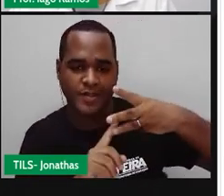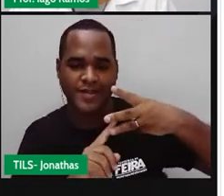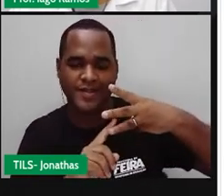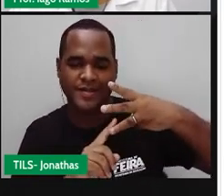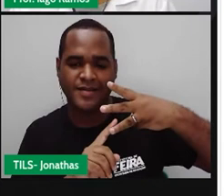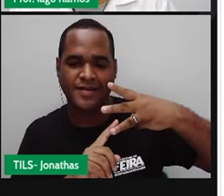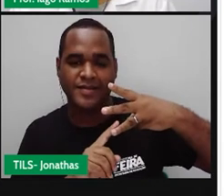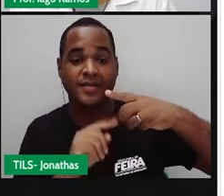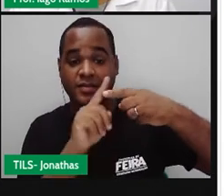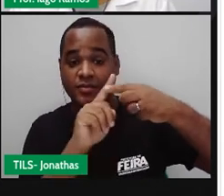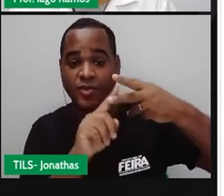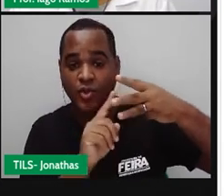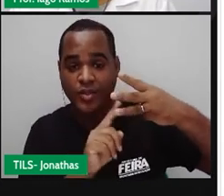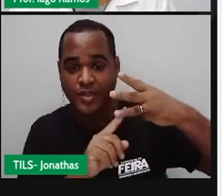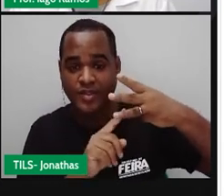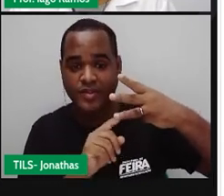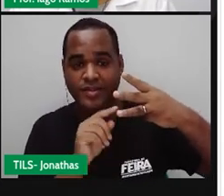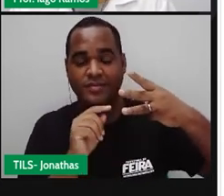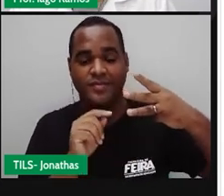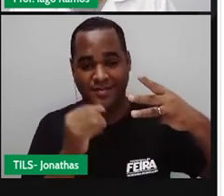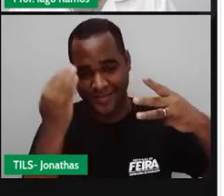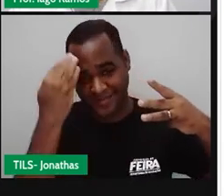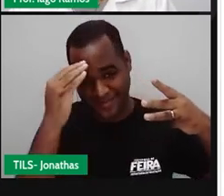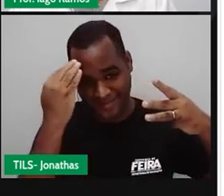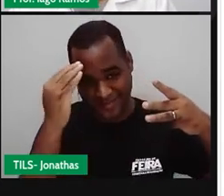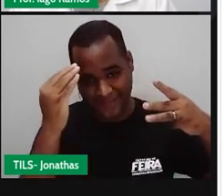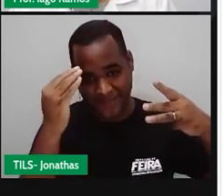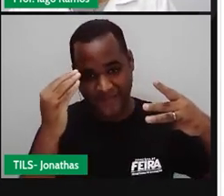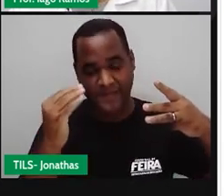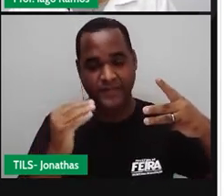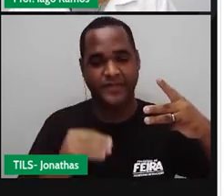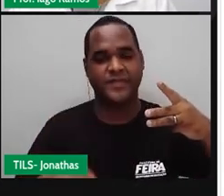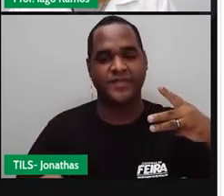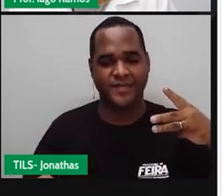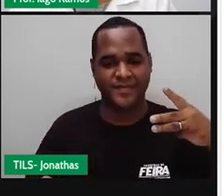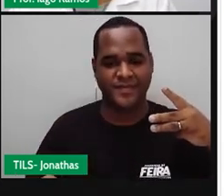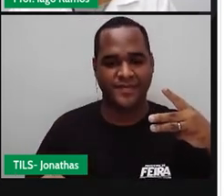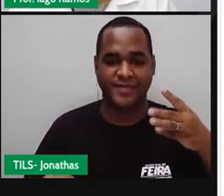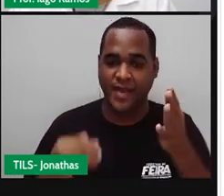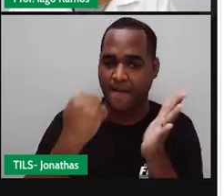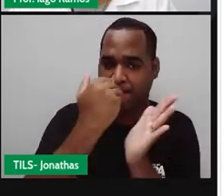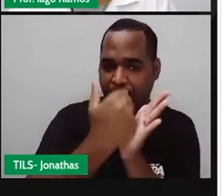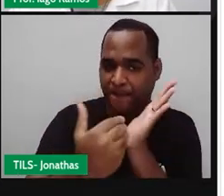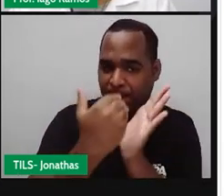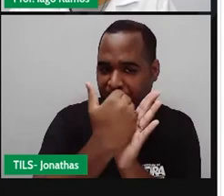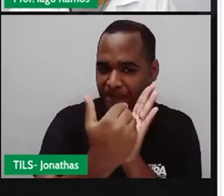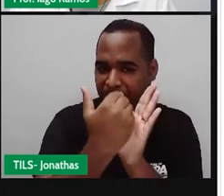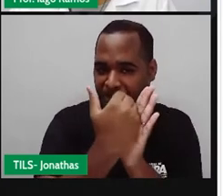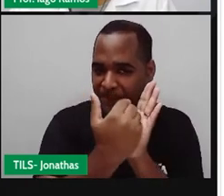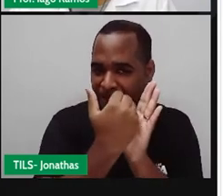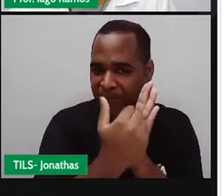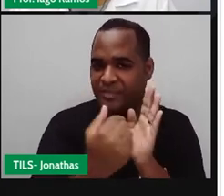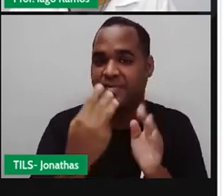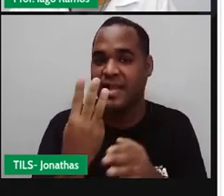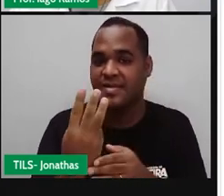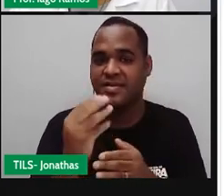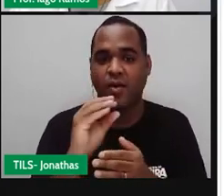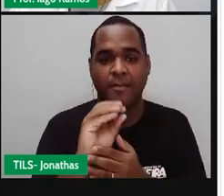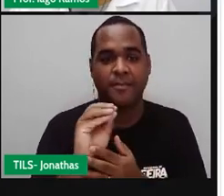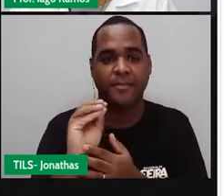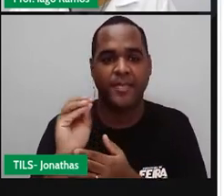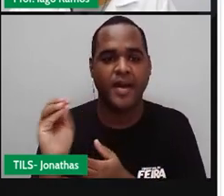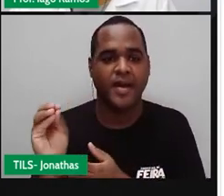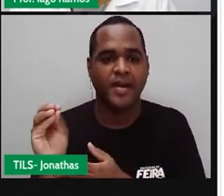três pedacinhos Oi e aí o que é que a gente faz pega cada pedacinho